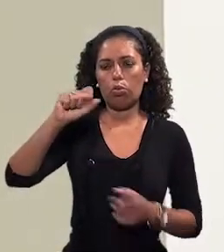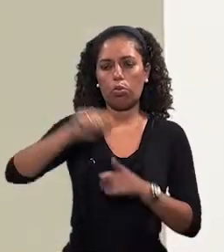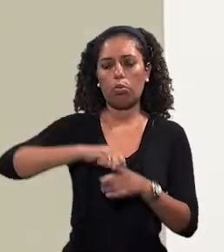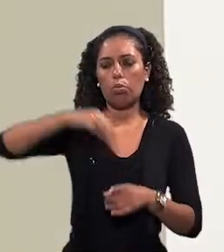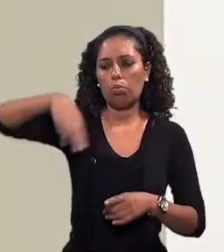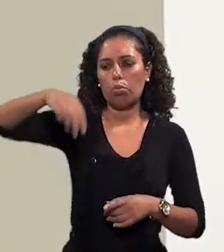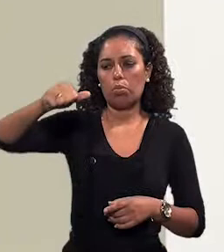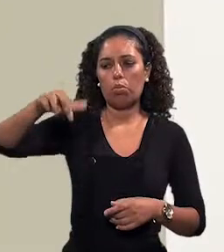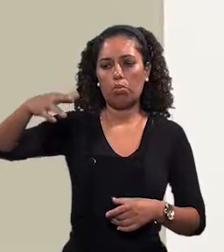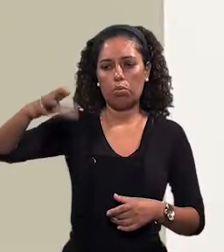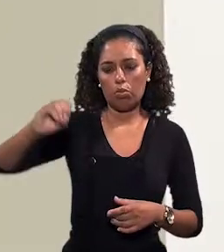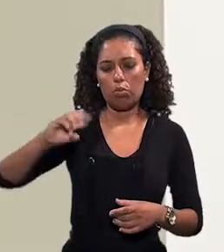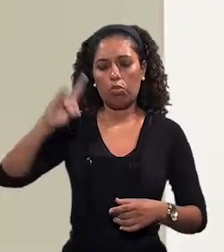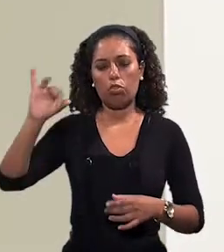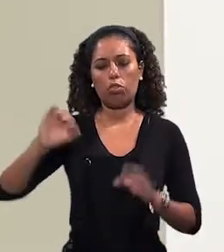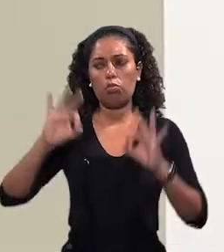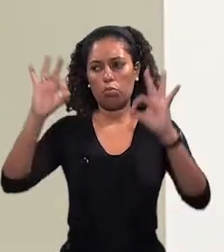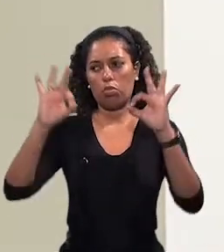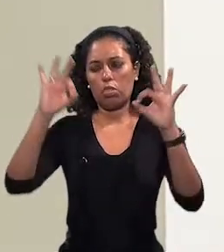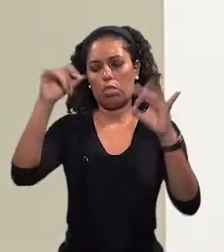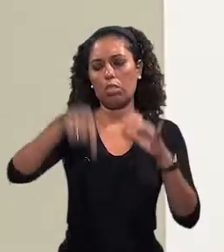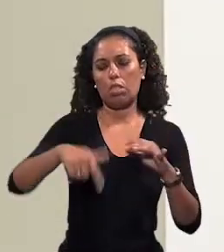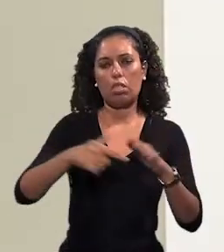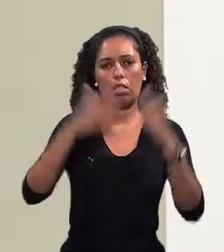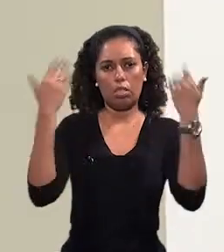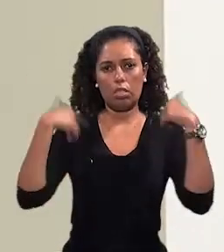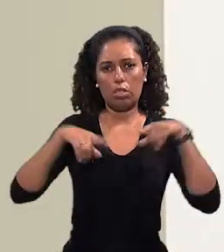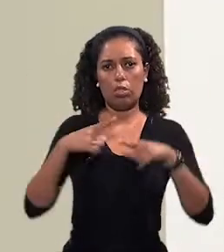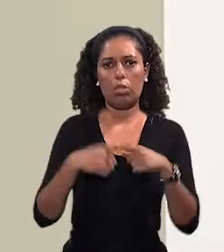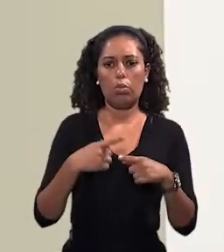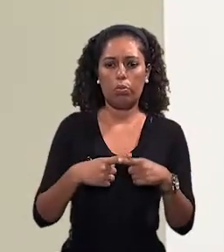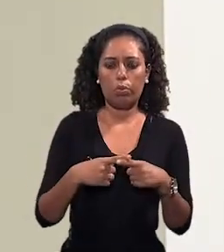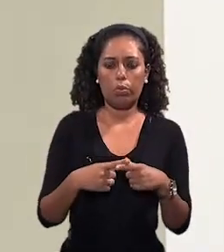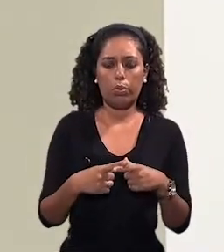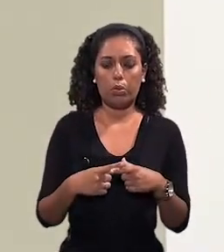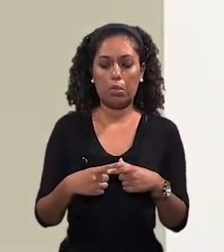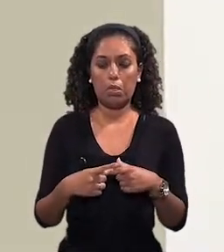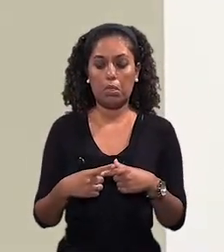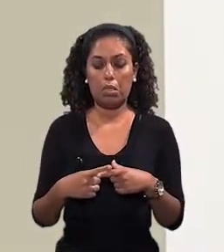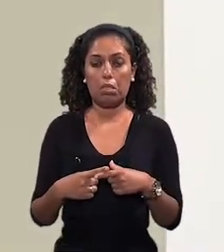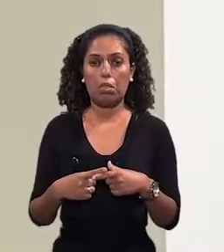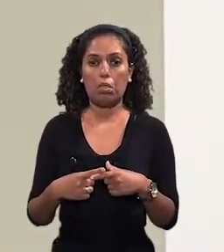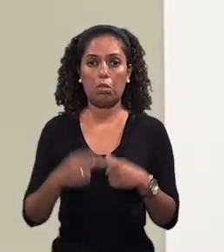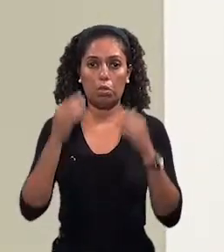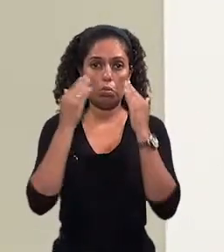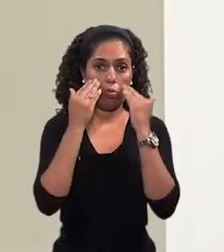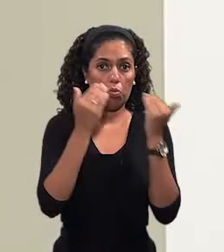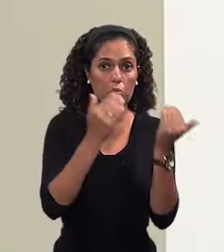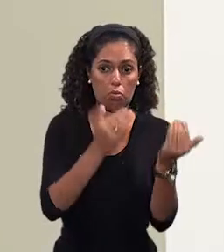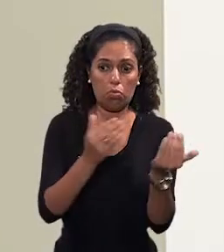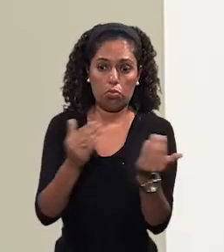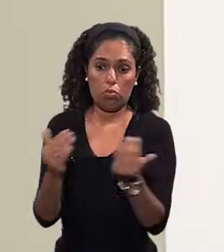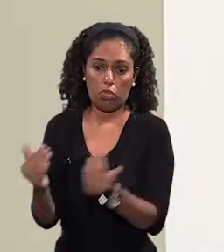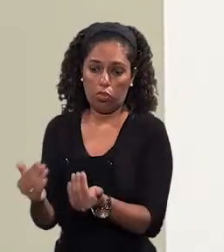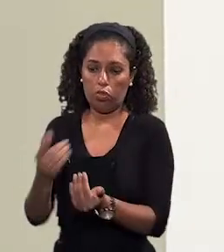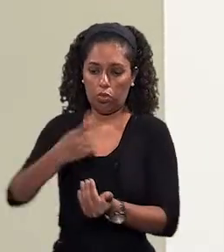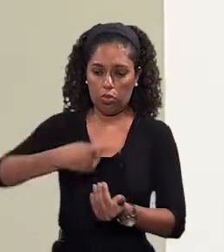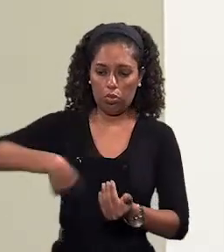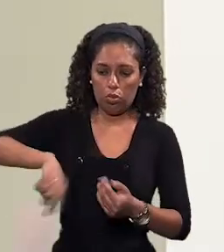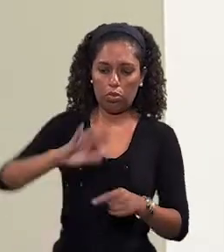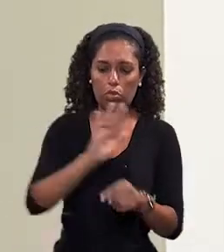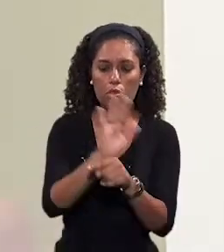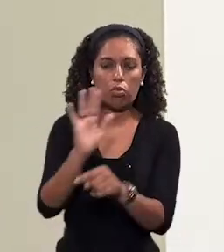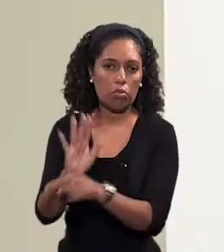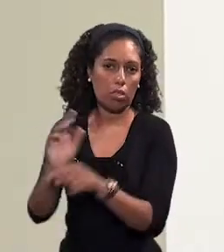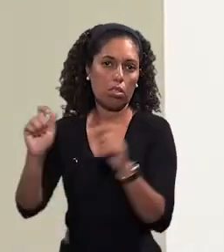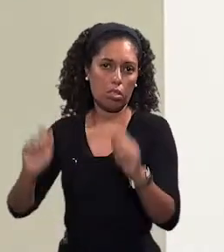março. E foi um dia muito especial aqui na LERJ, né? Primeiro para quebrar uns certos estereótipos de que um momento como esse poderia ter